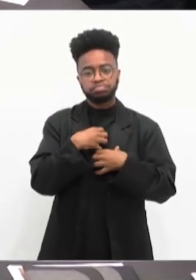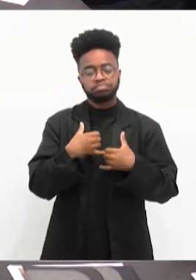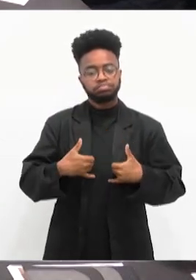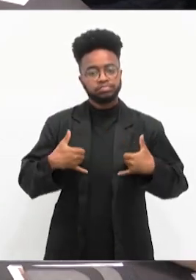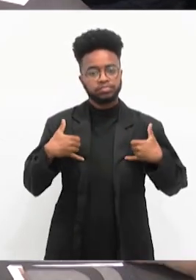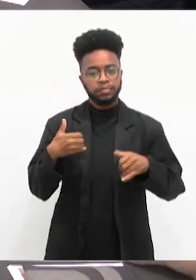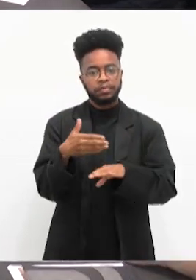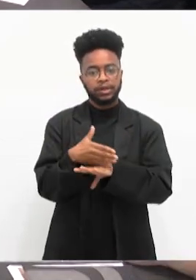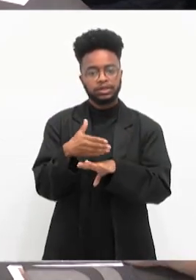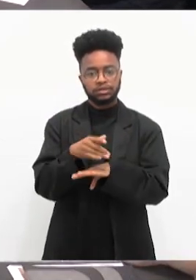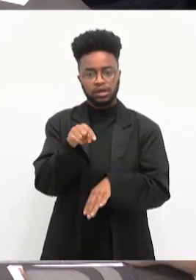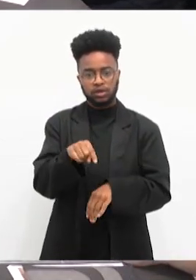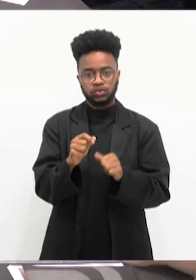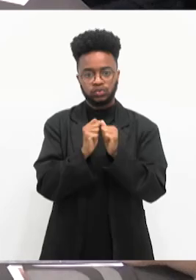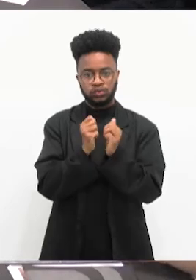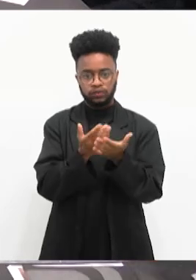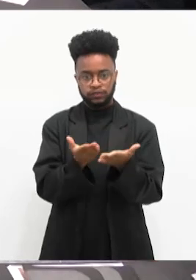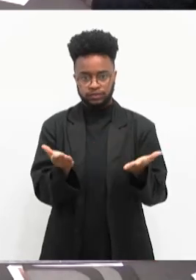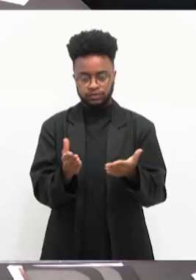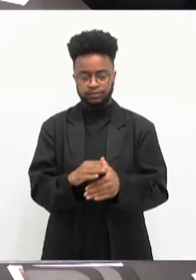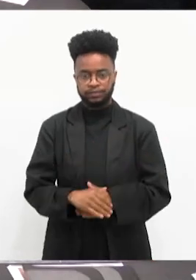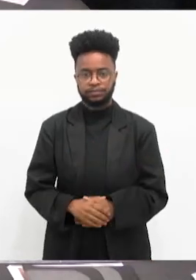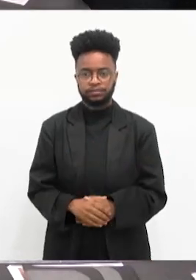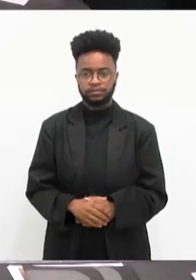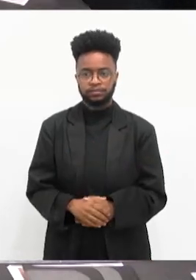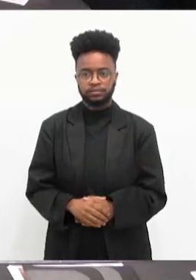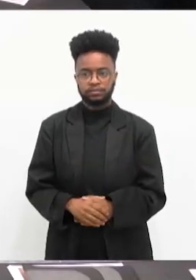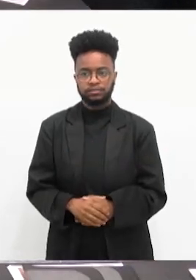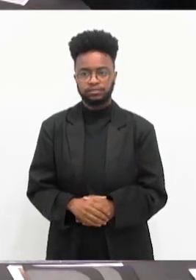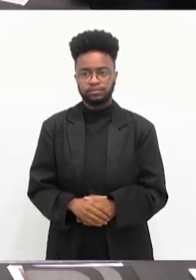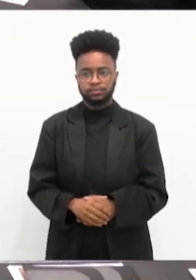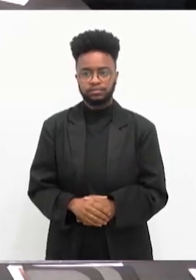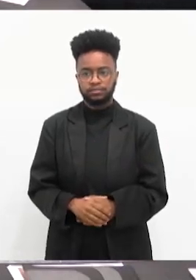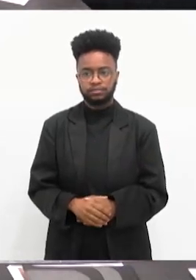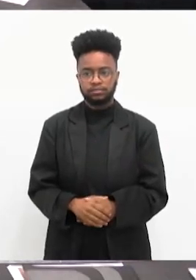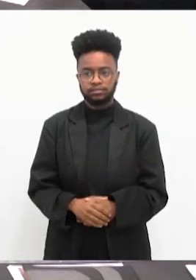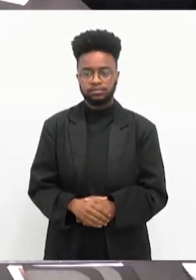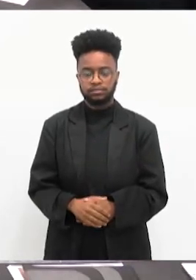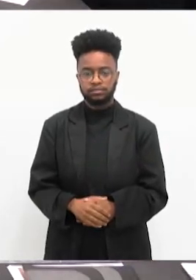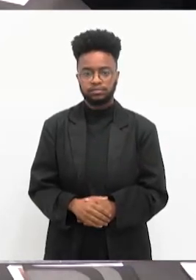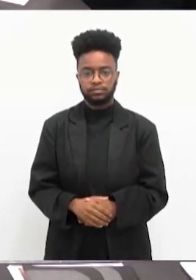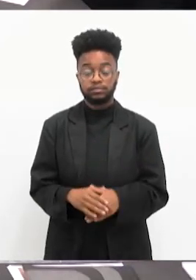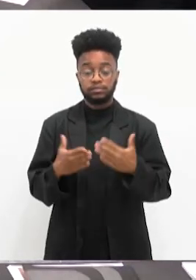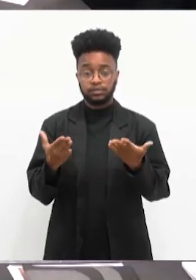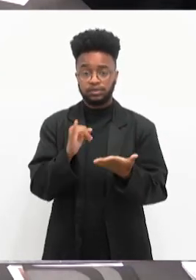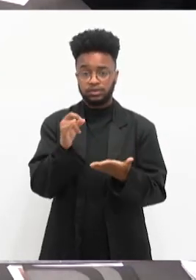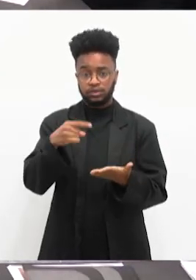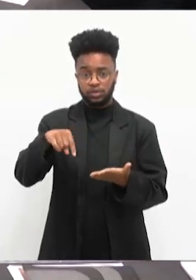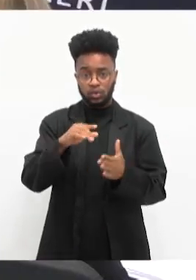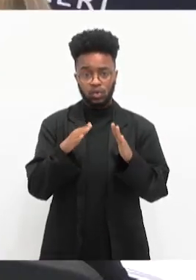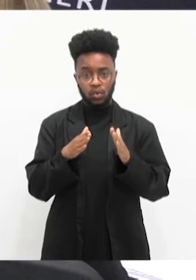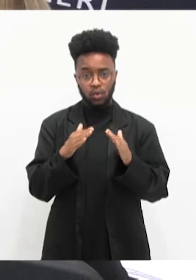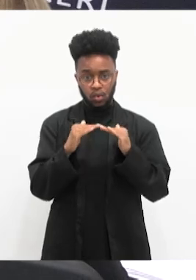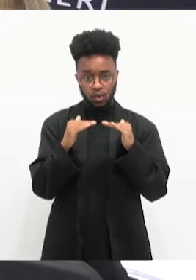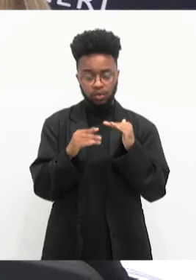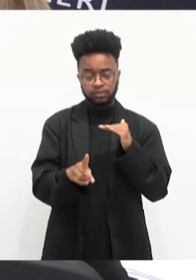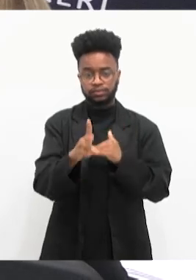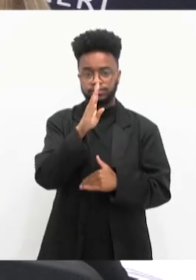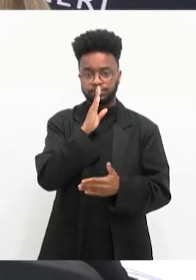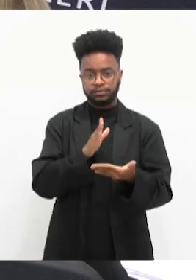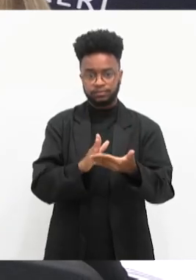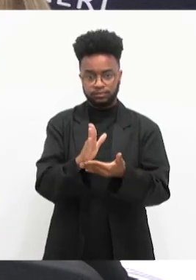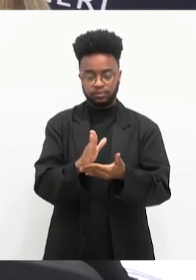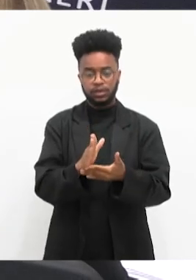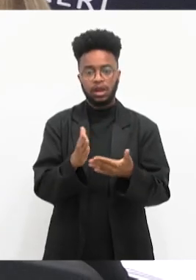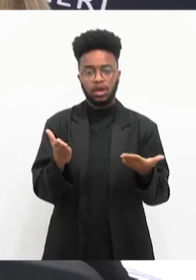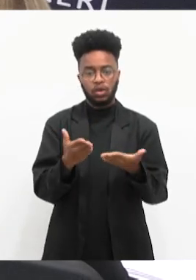em participar dessa comissão. Então, os senhores que aprovam permaneçam como estão. Aprovados, está aprovado o